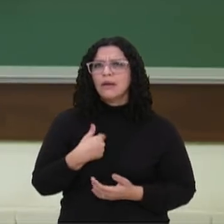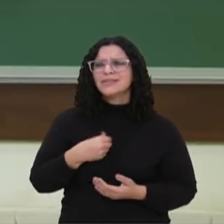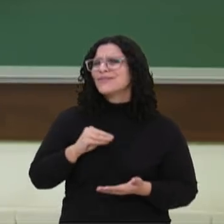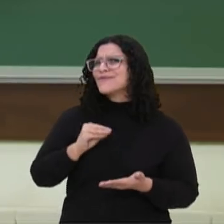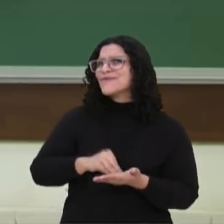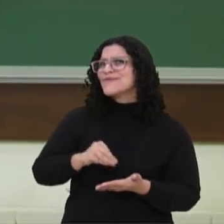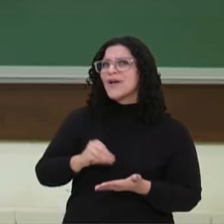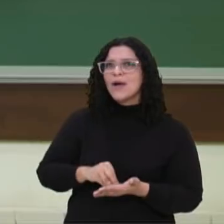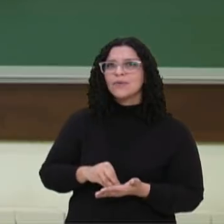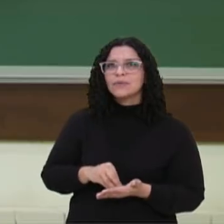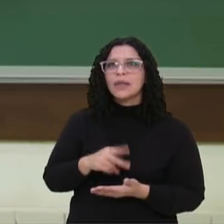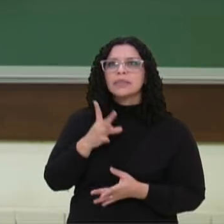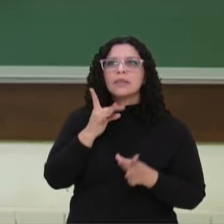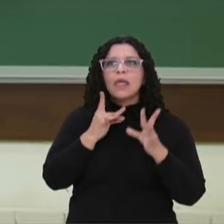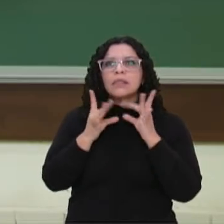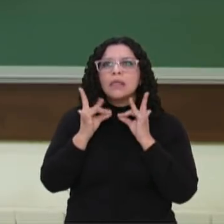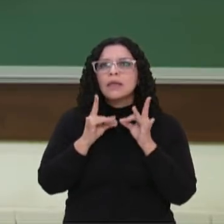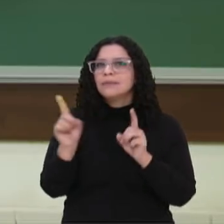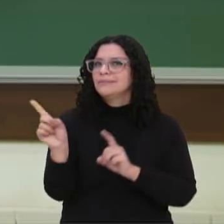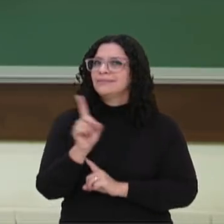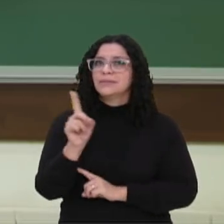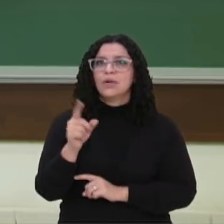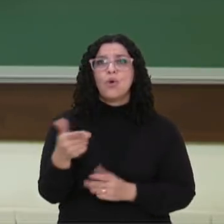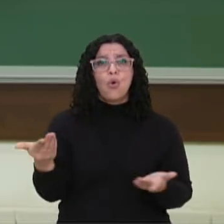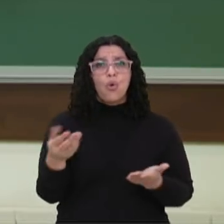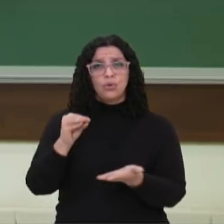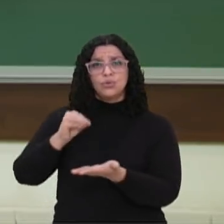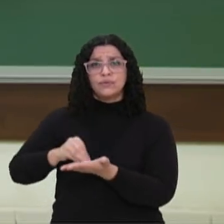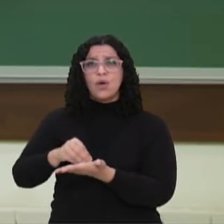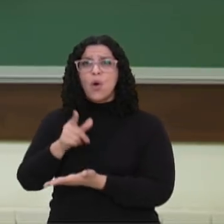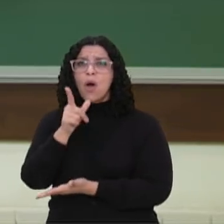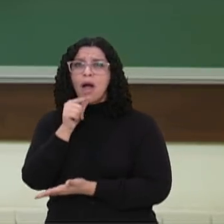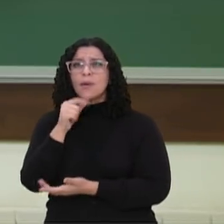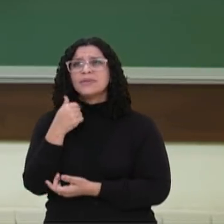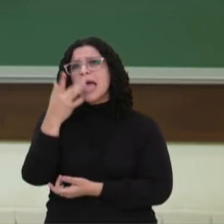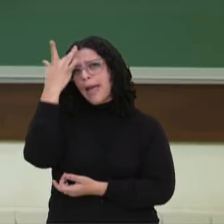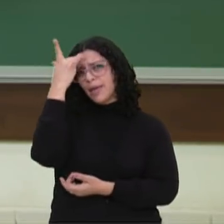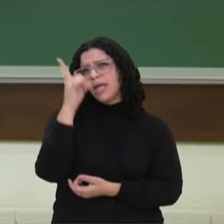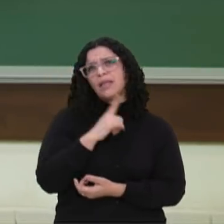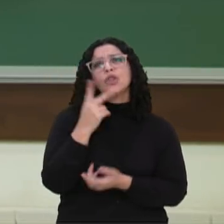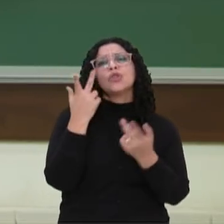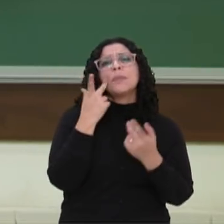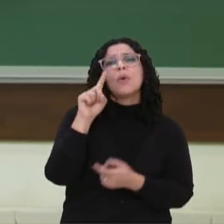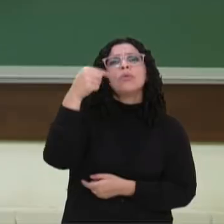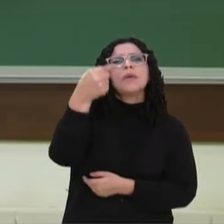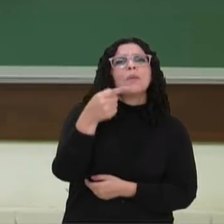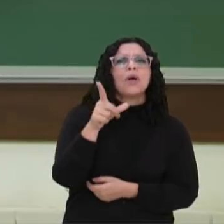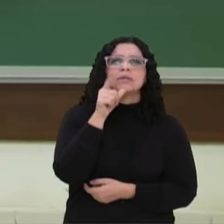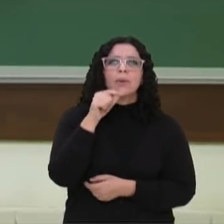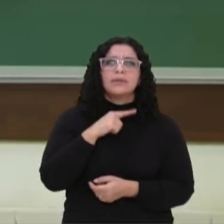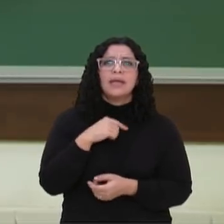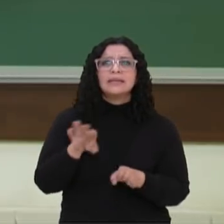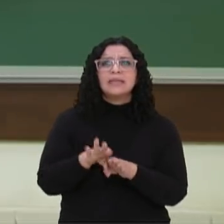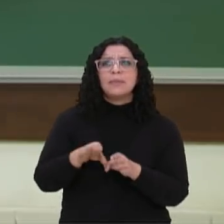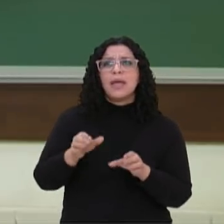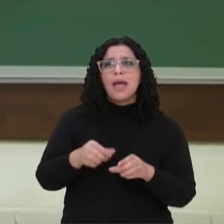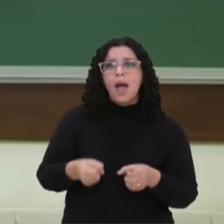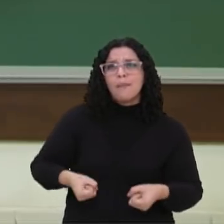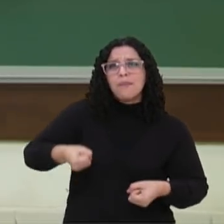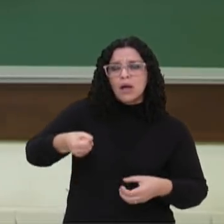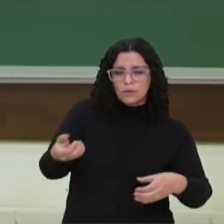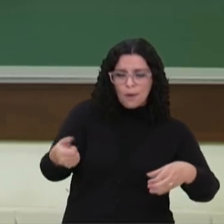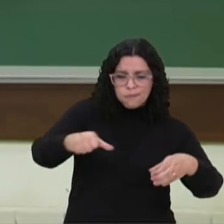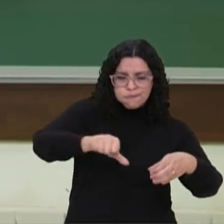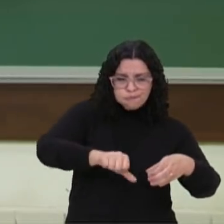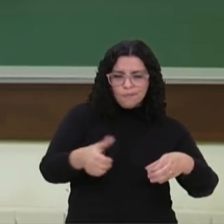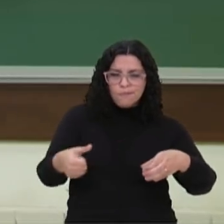a sede. Nós podemos, não tem água hoje, mas nós sabemos que vai ter amanhã ou depois da manhã, então eu vou lá, pego uns baldinhos d'água, ou